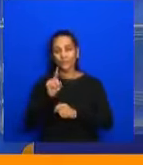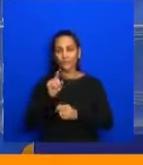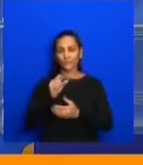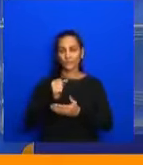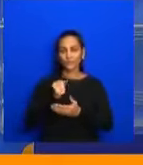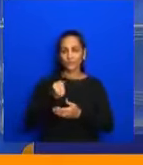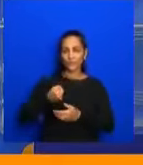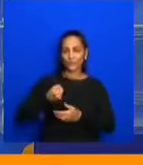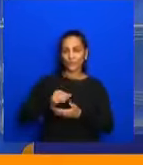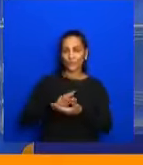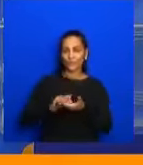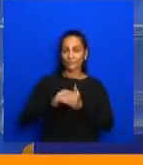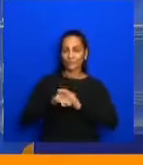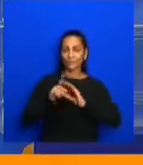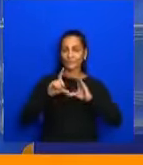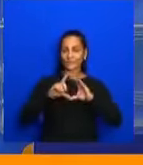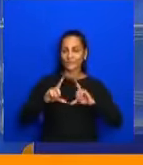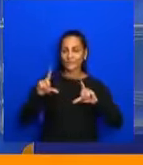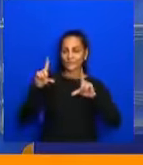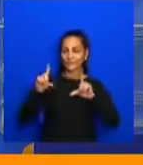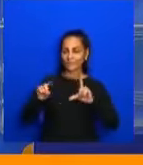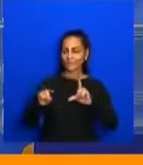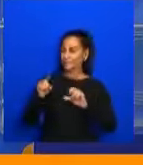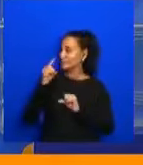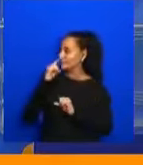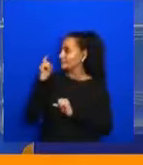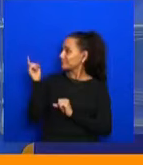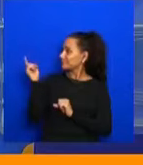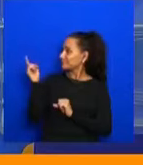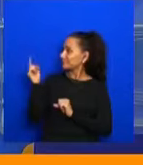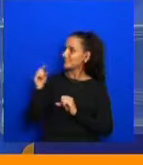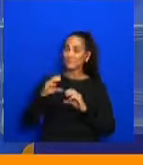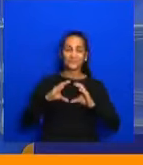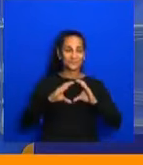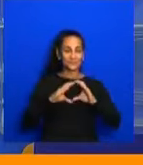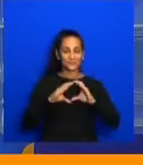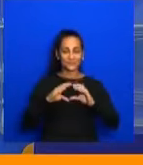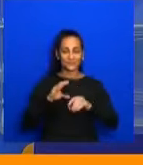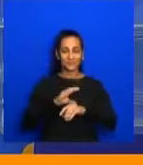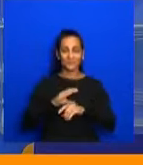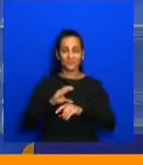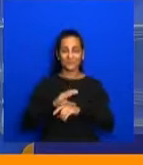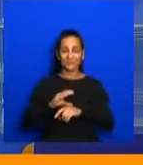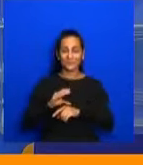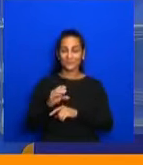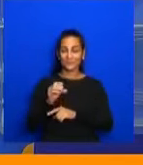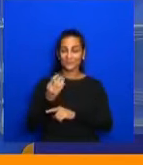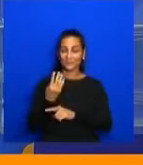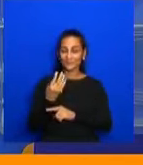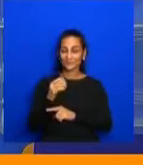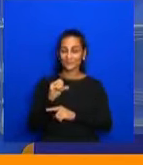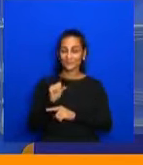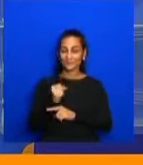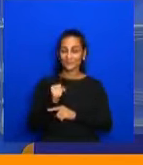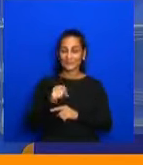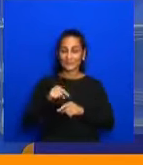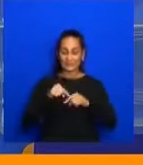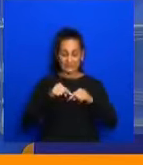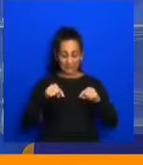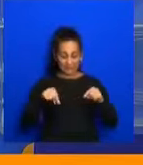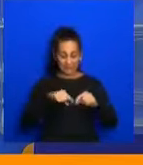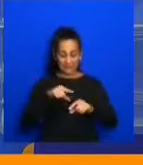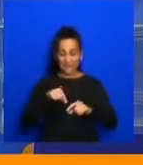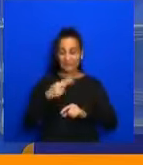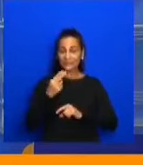e último número da Loto Mania está na tela. Bola cinza 48, cinza número 48. As 20